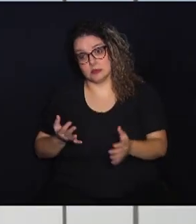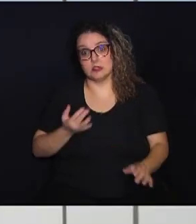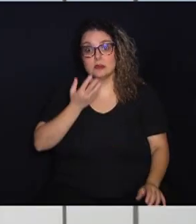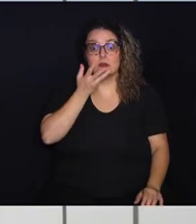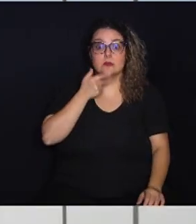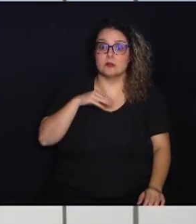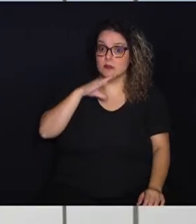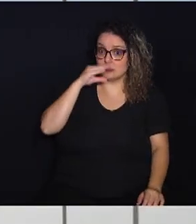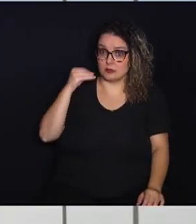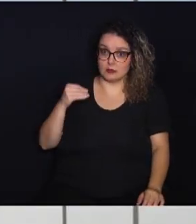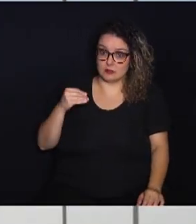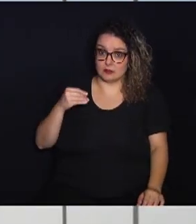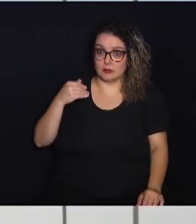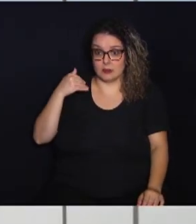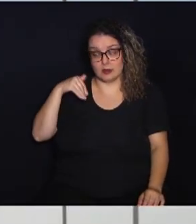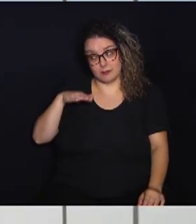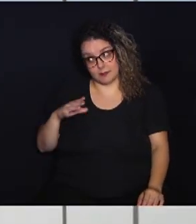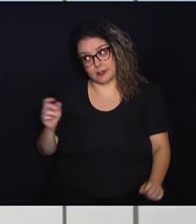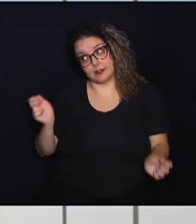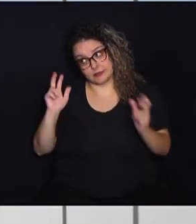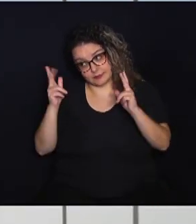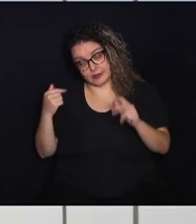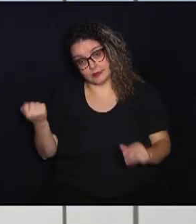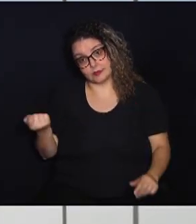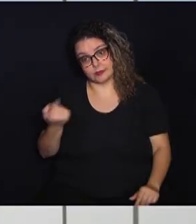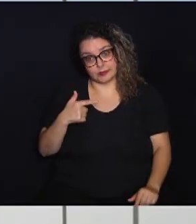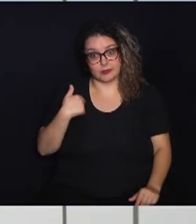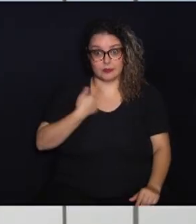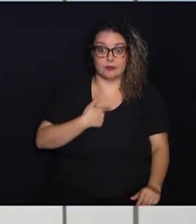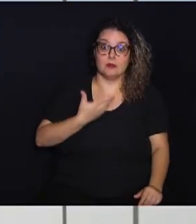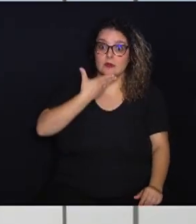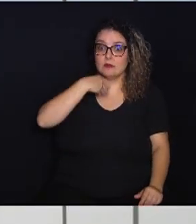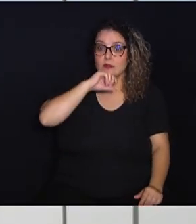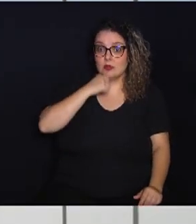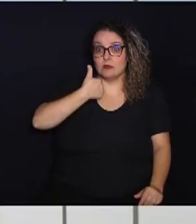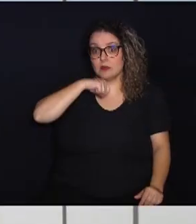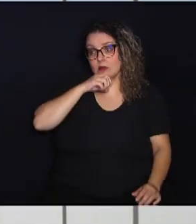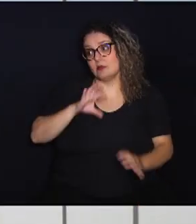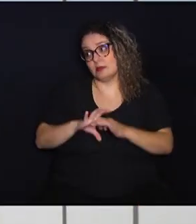ou adolescente, que é muito mais esperto que a gente, vai falar, pô, minha mãe e meu pai cedem.